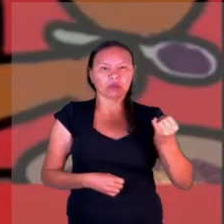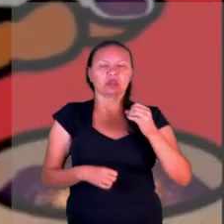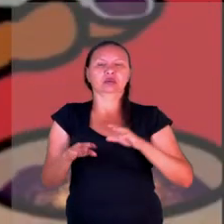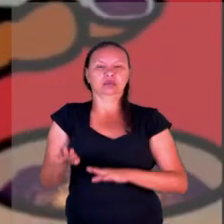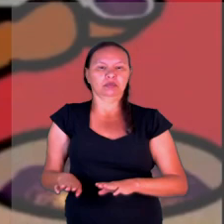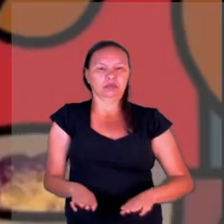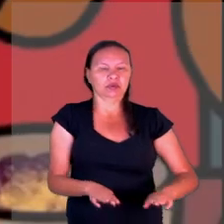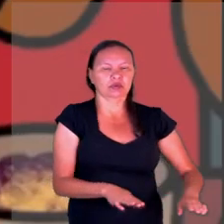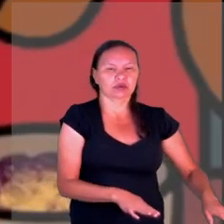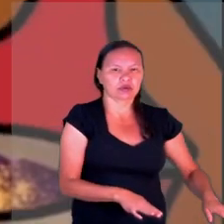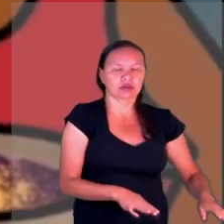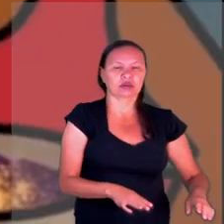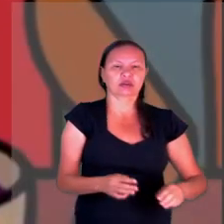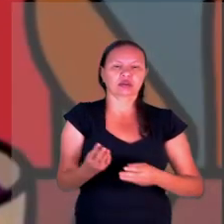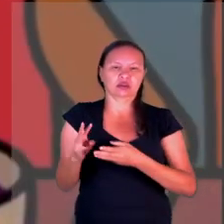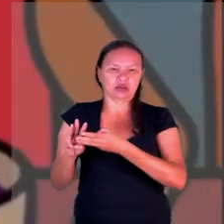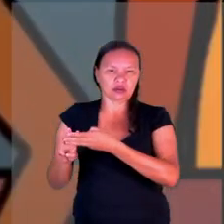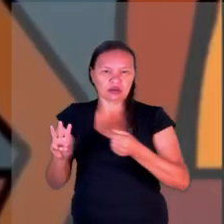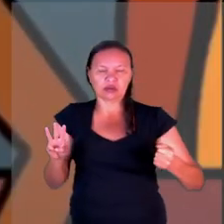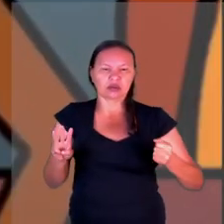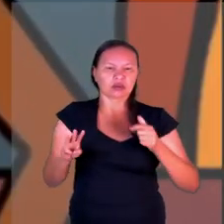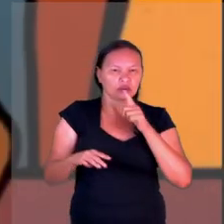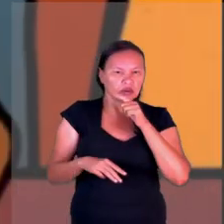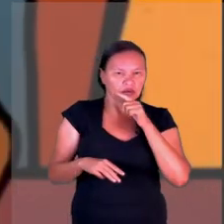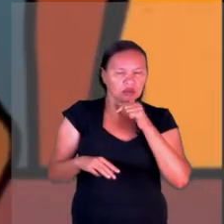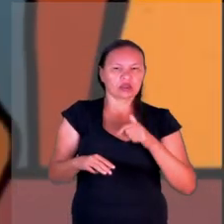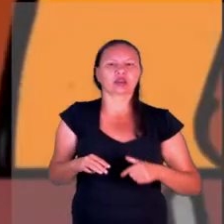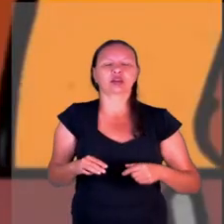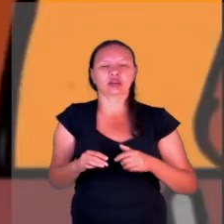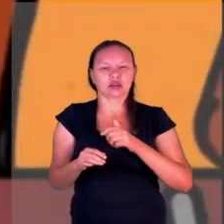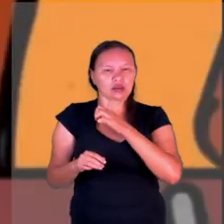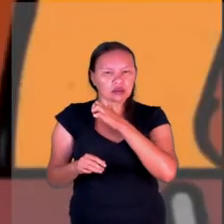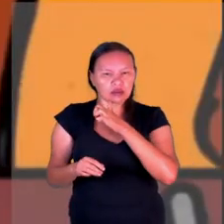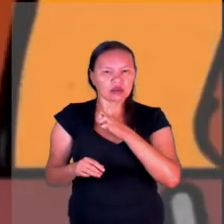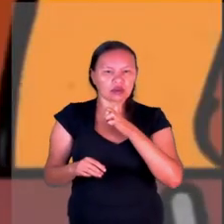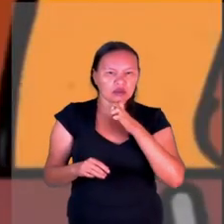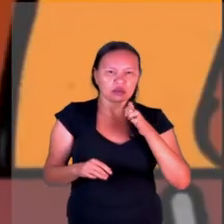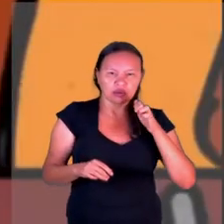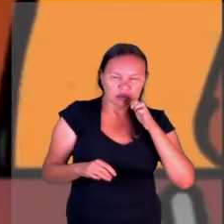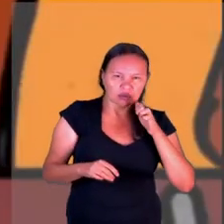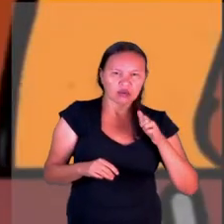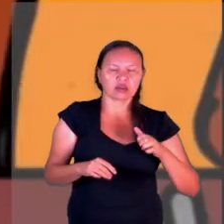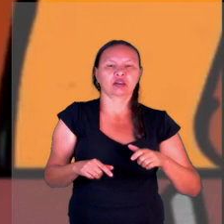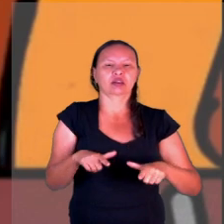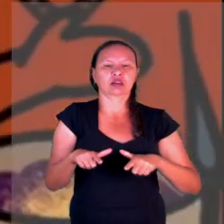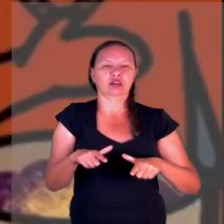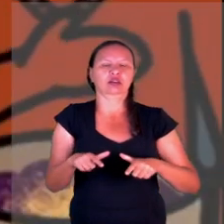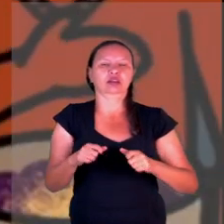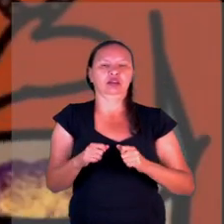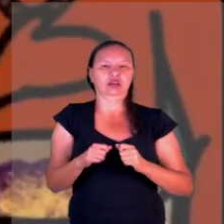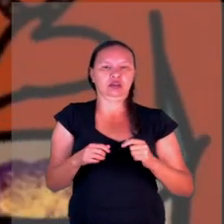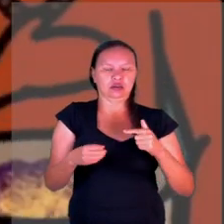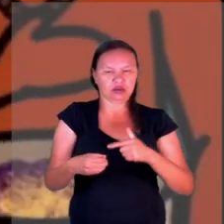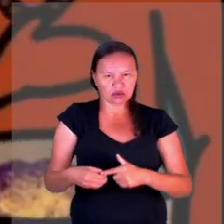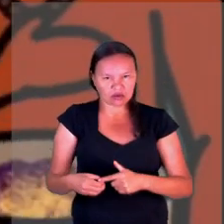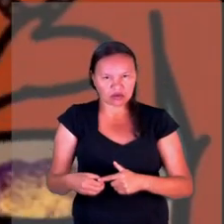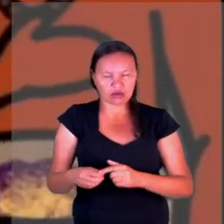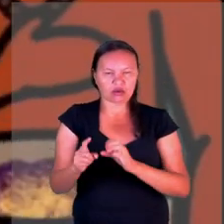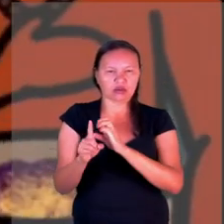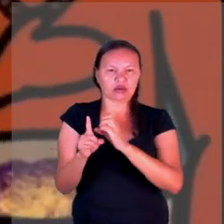crianças quilombolas ribeirinhas e de demais povos e comunidades tradicionais podem permanecer nas suas